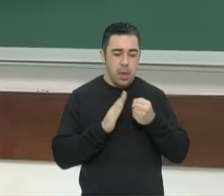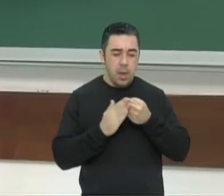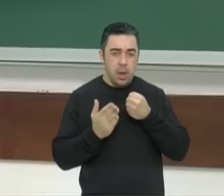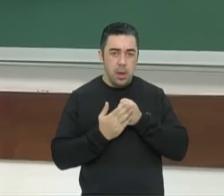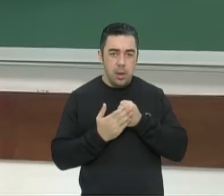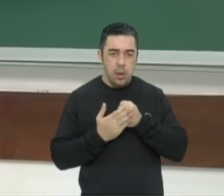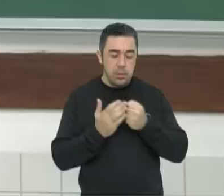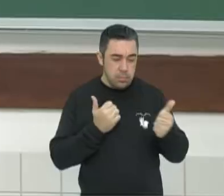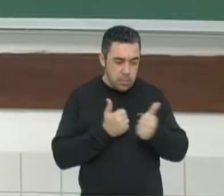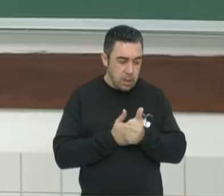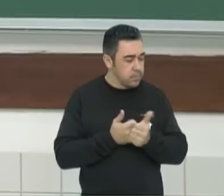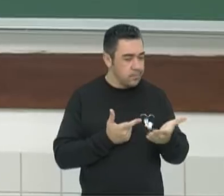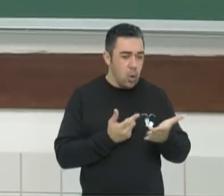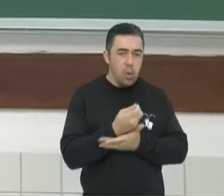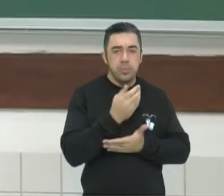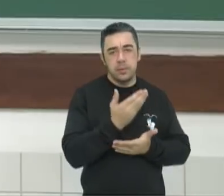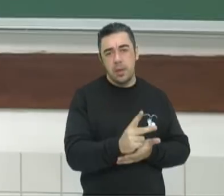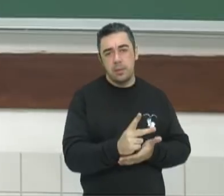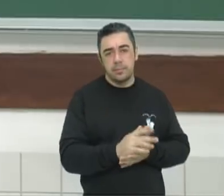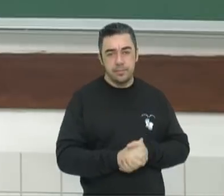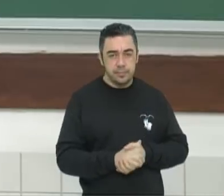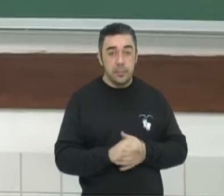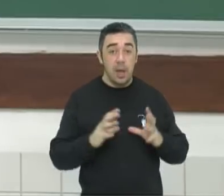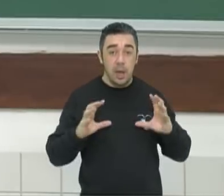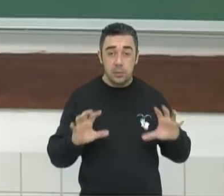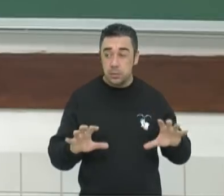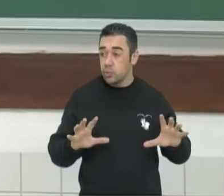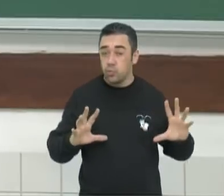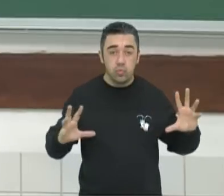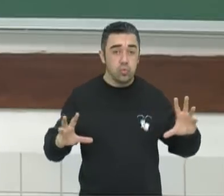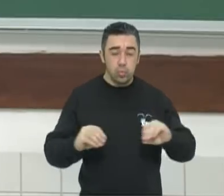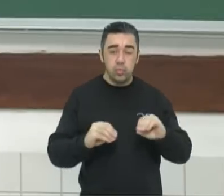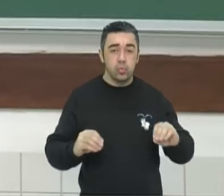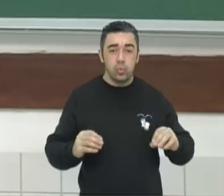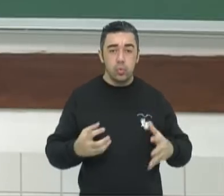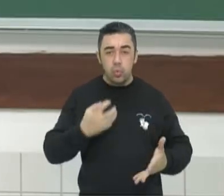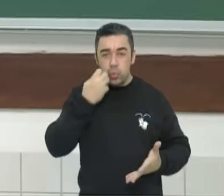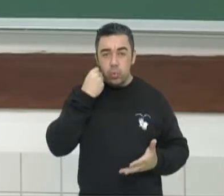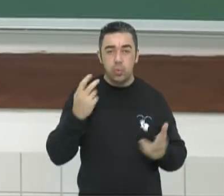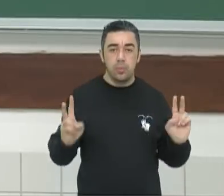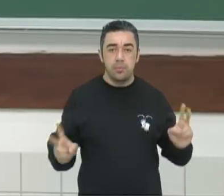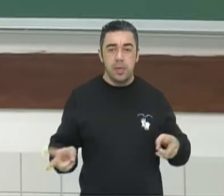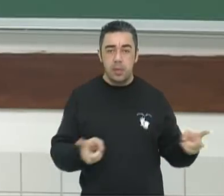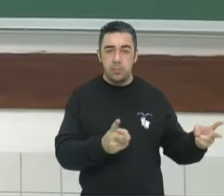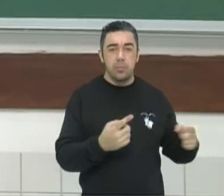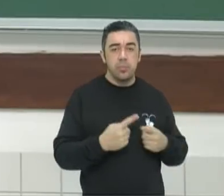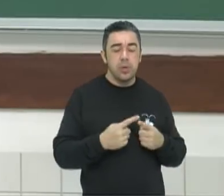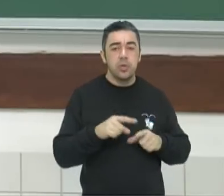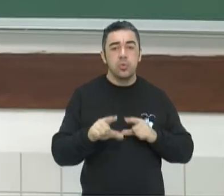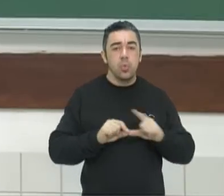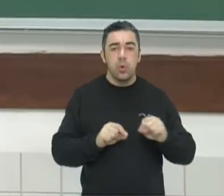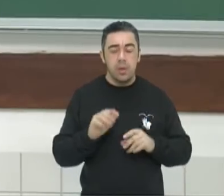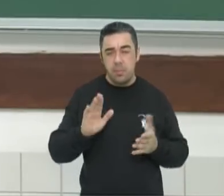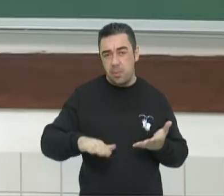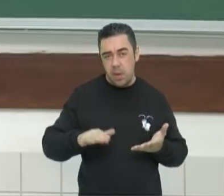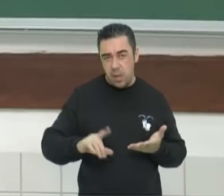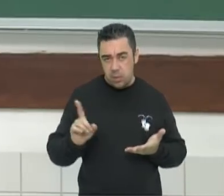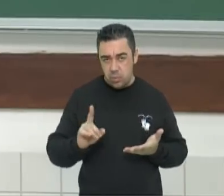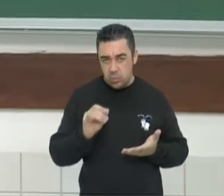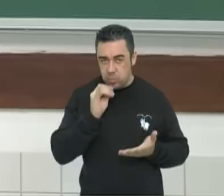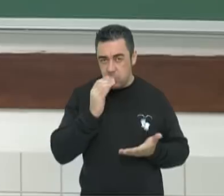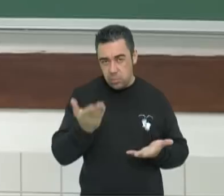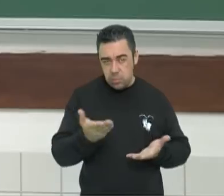empresa geralmente. E assim, todas as empresas lucrariam, porque as pessoas não teriam onde escolher o mais barato, por